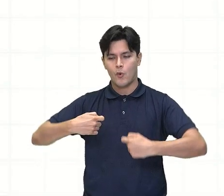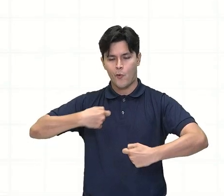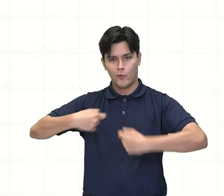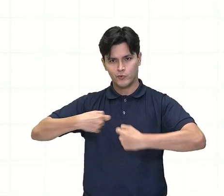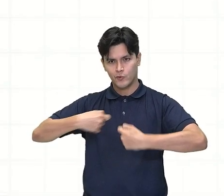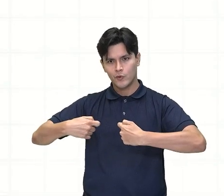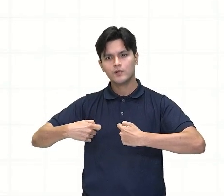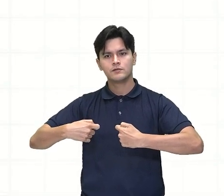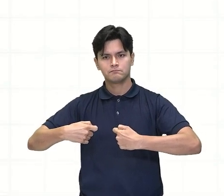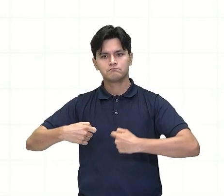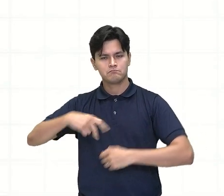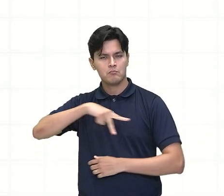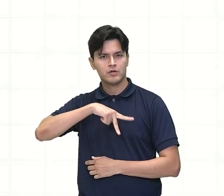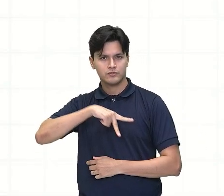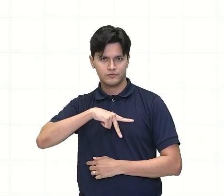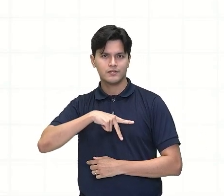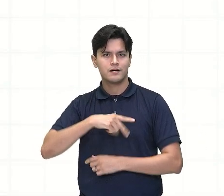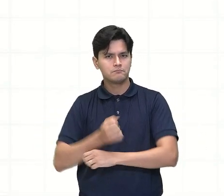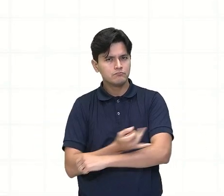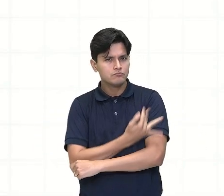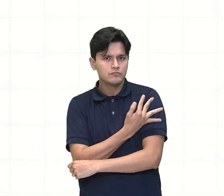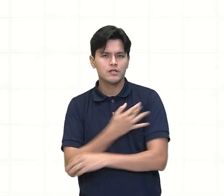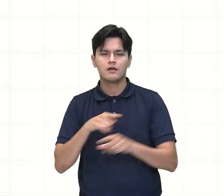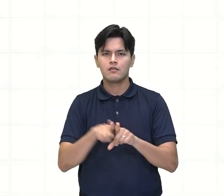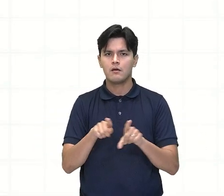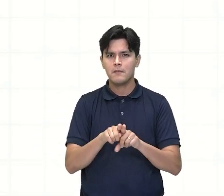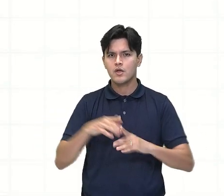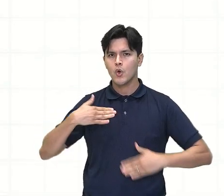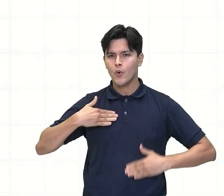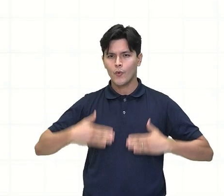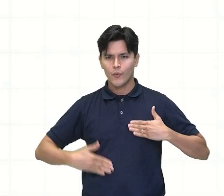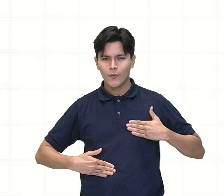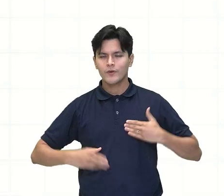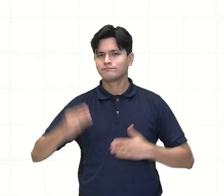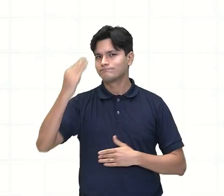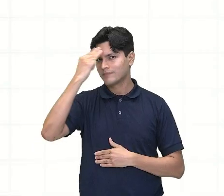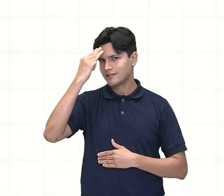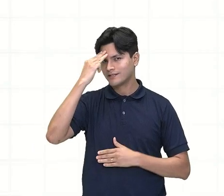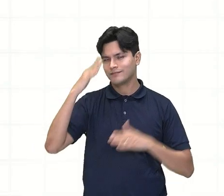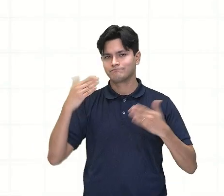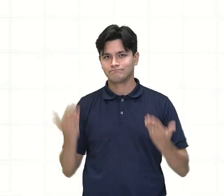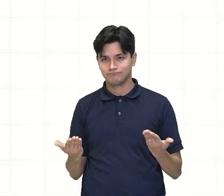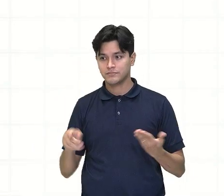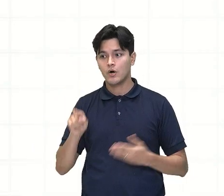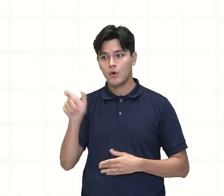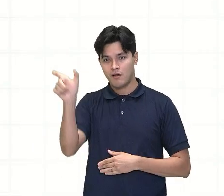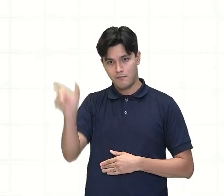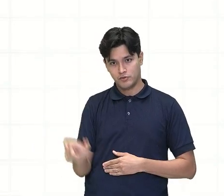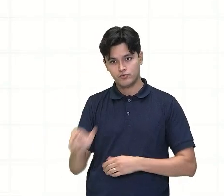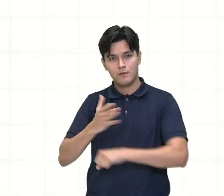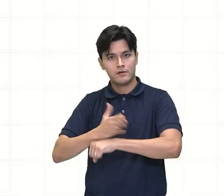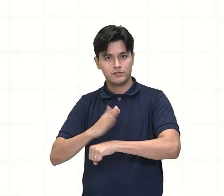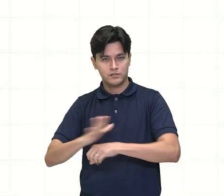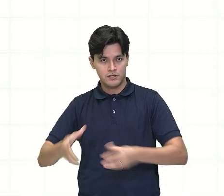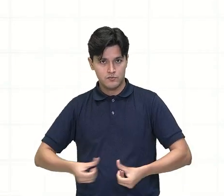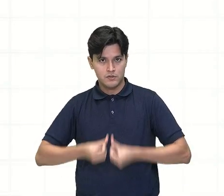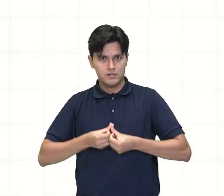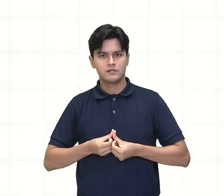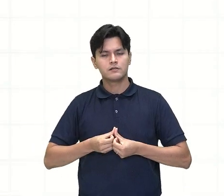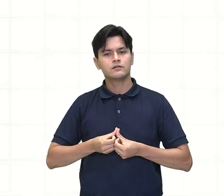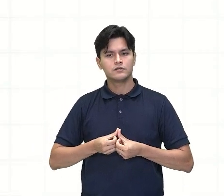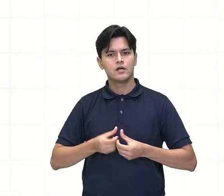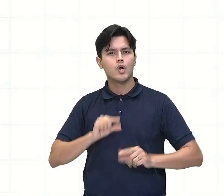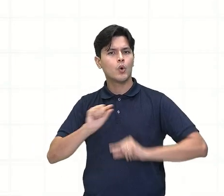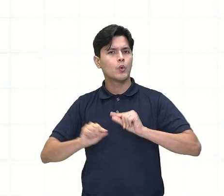tanto do emocional quanto do mental. Então a pessoa ela busca um equilíbrio de paz interior para buscar também essa